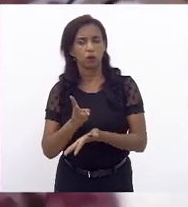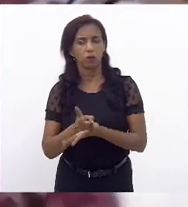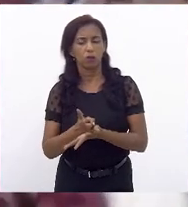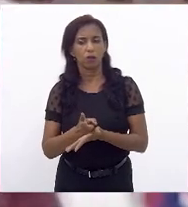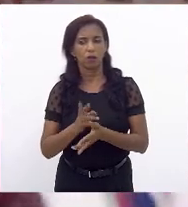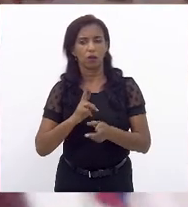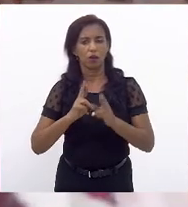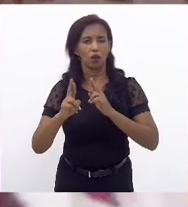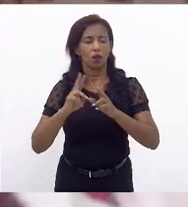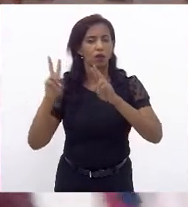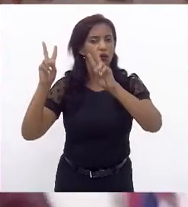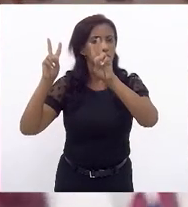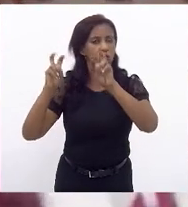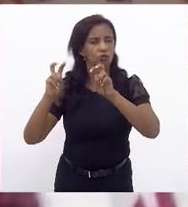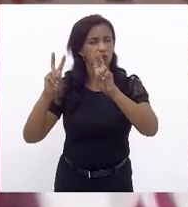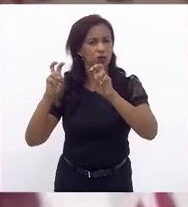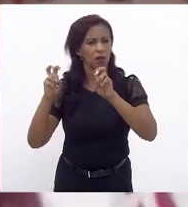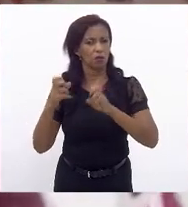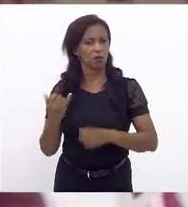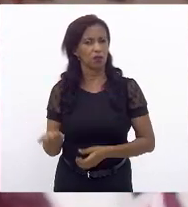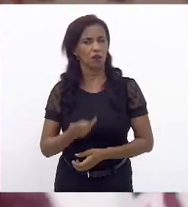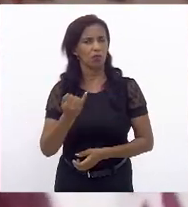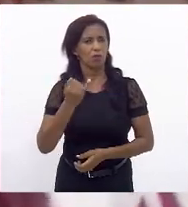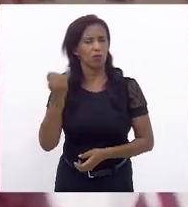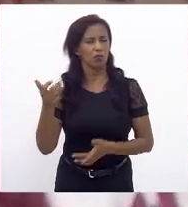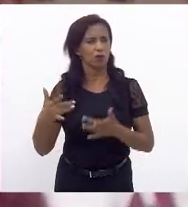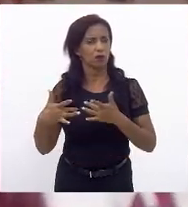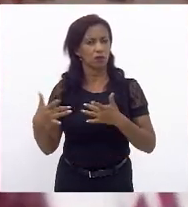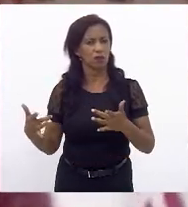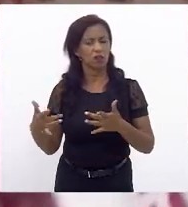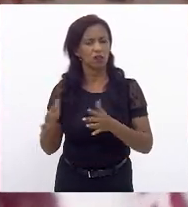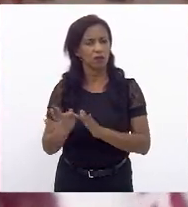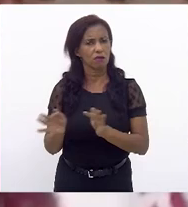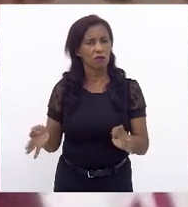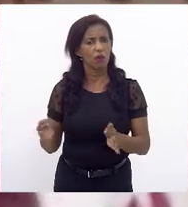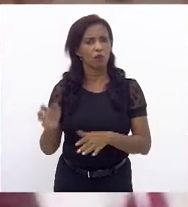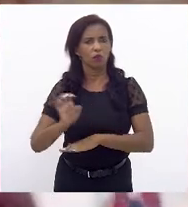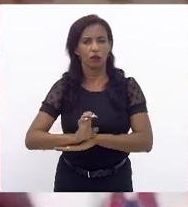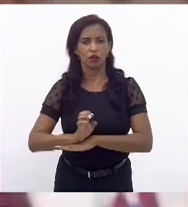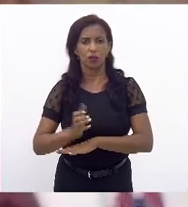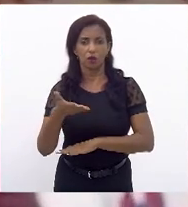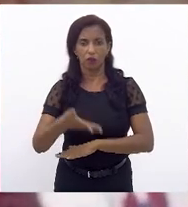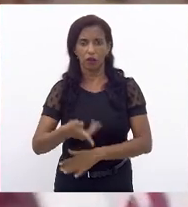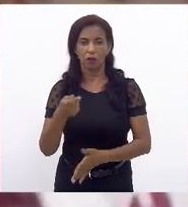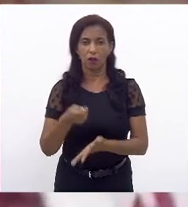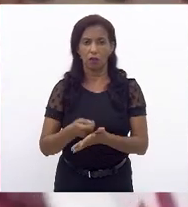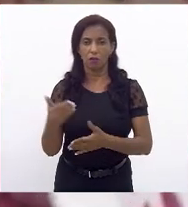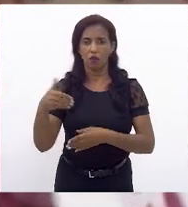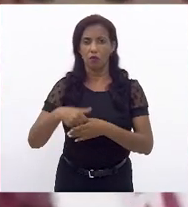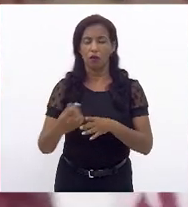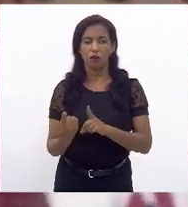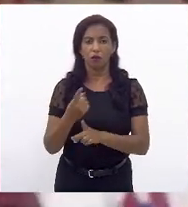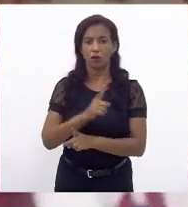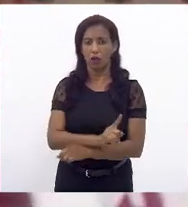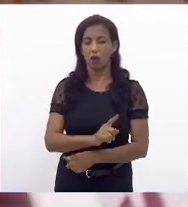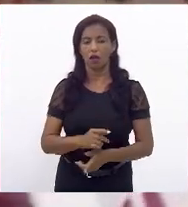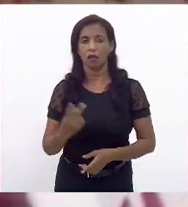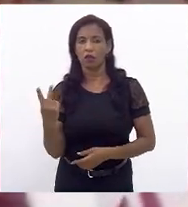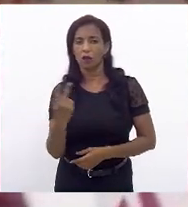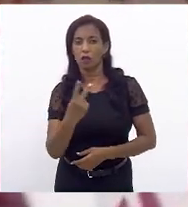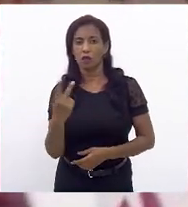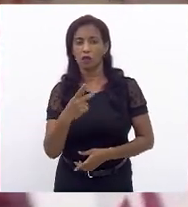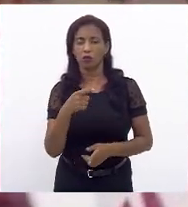um tema tão importante, tão sensível para o Estado. Então, eu quero aqui reafirmar o meu voto contrário nas